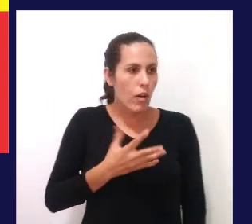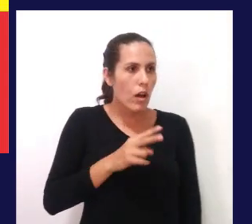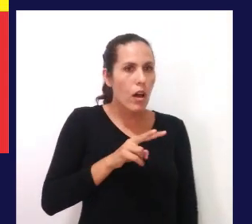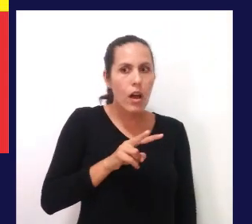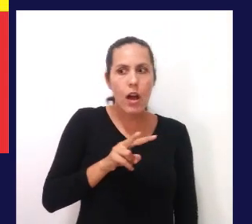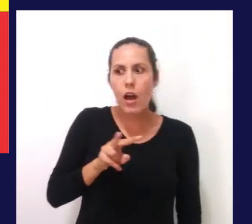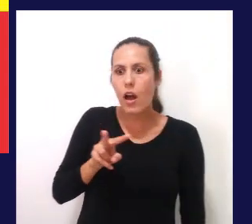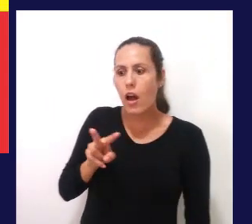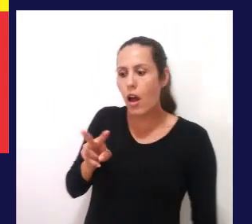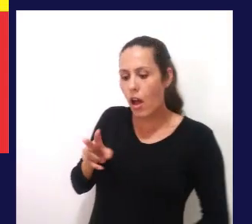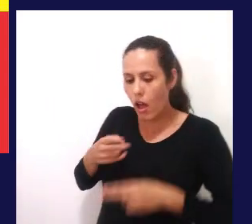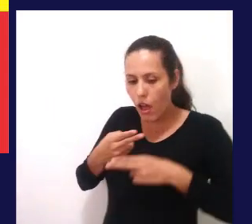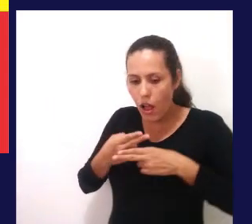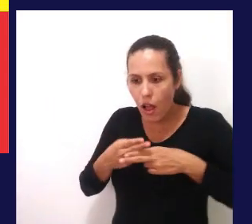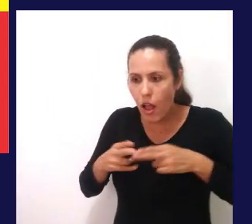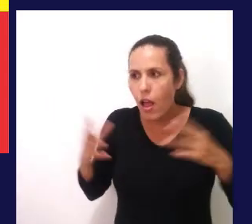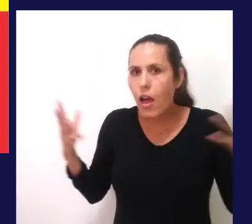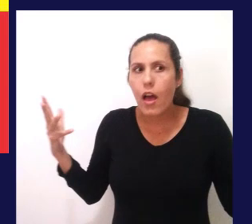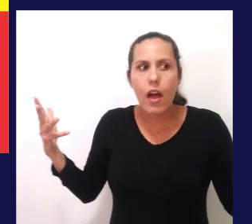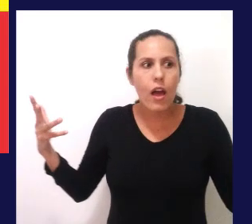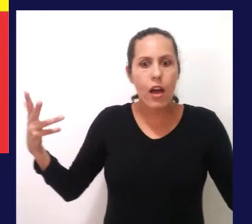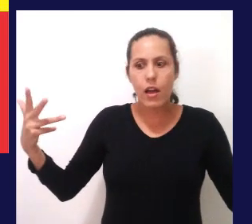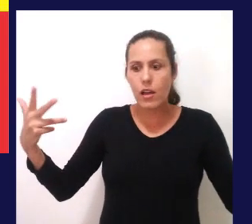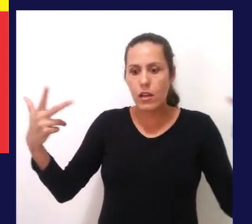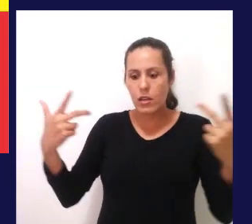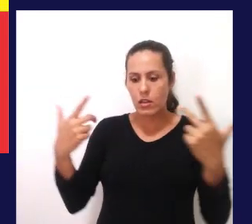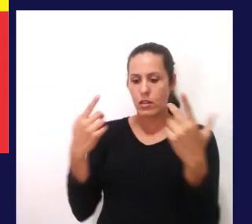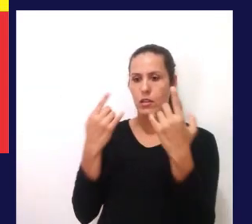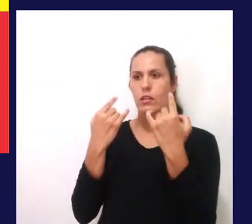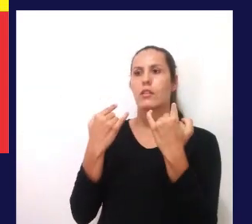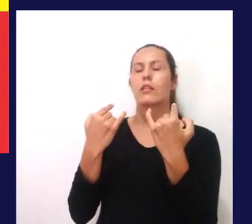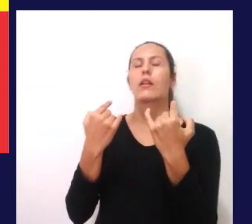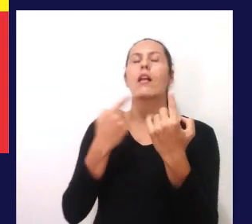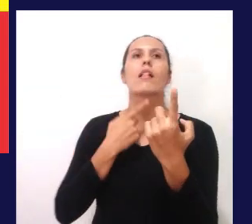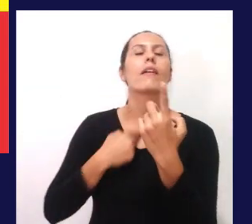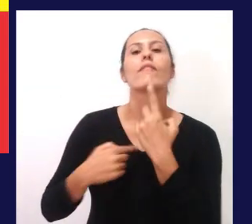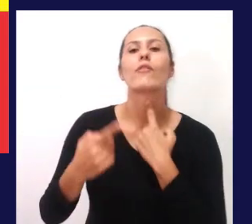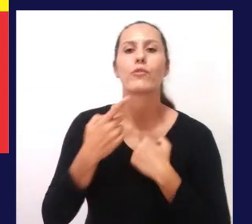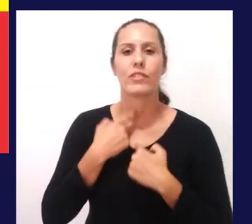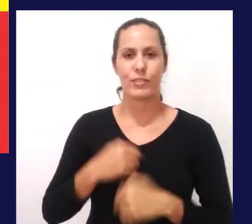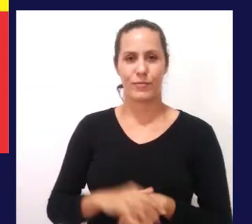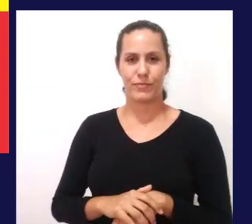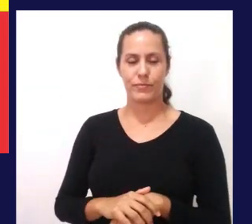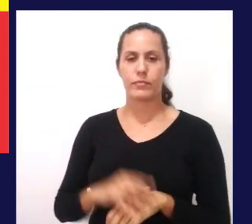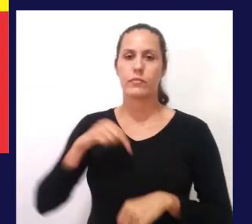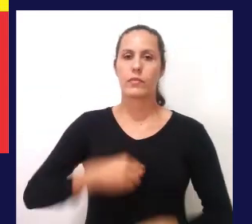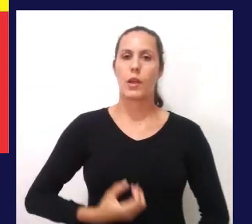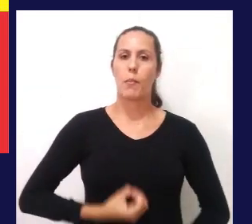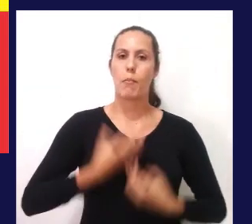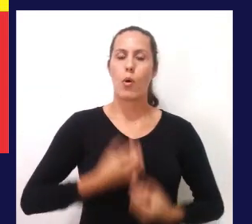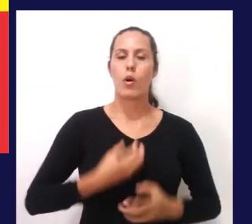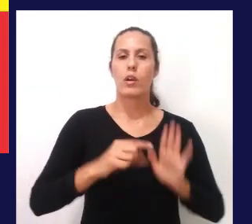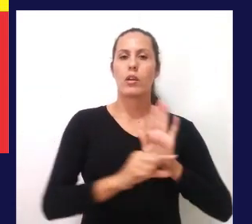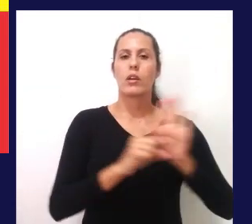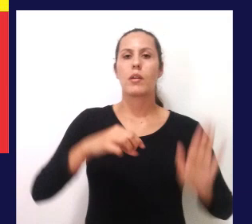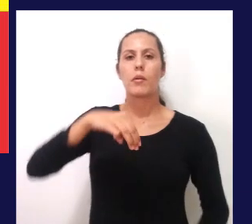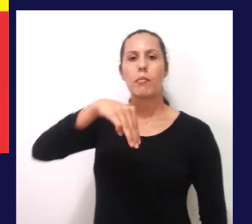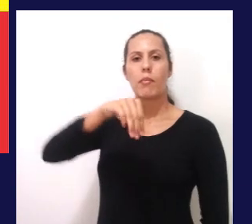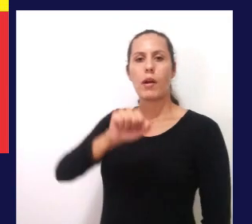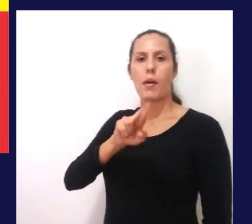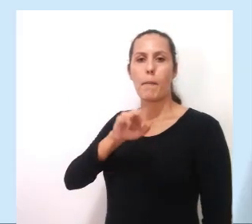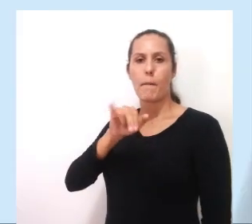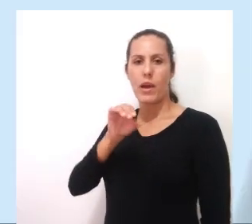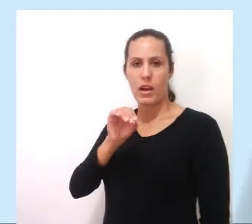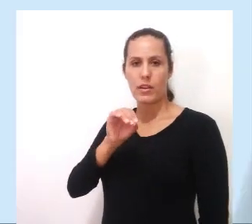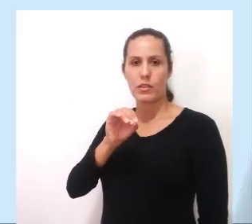é nova e anda nua, vestida apenas com o teu desejo. Esse foi um poema de Mário